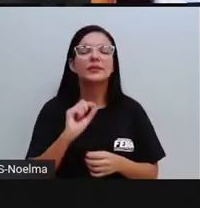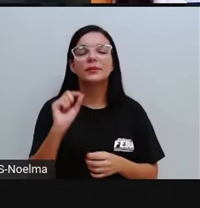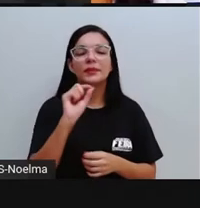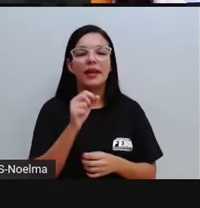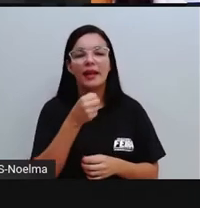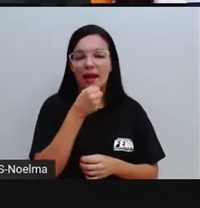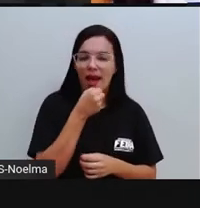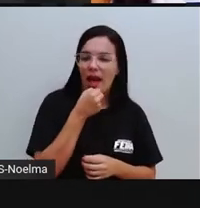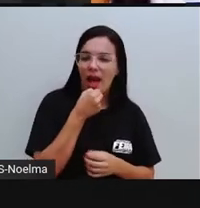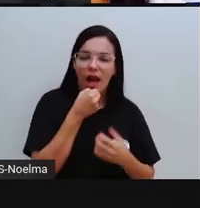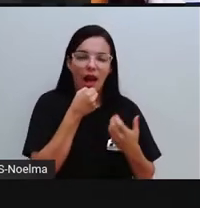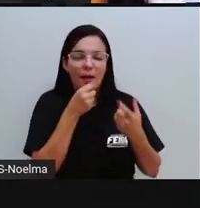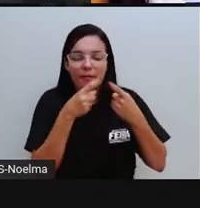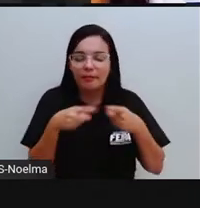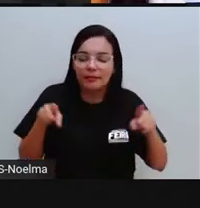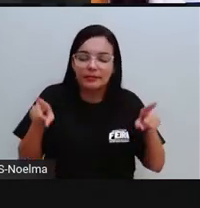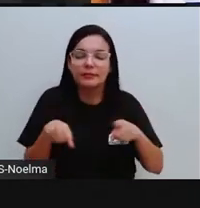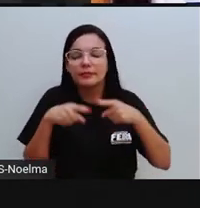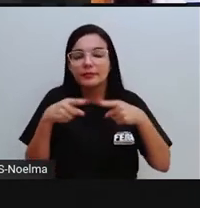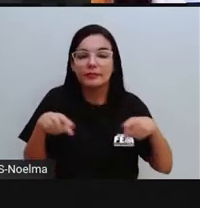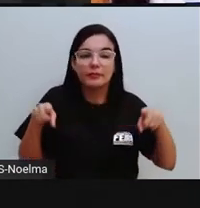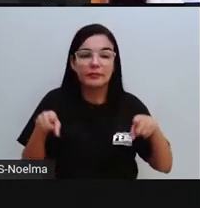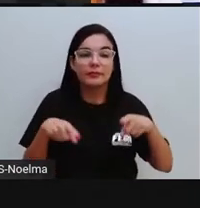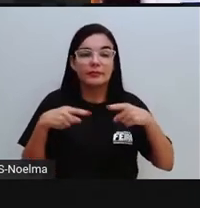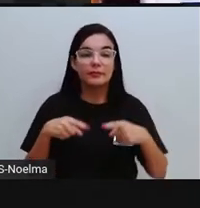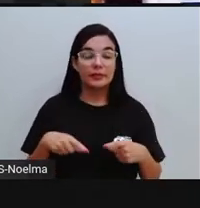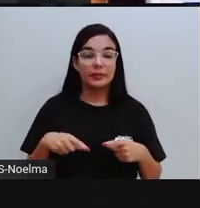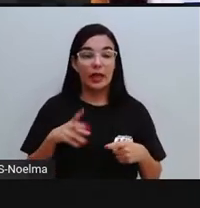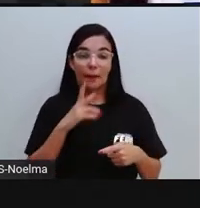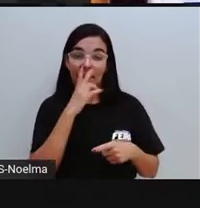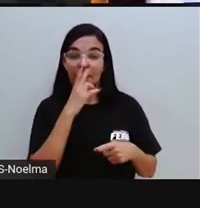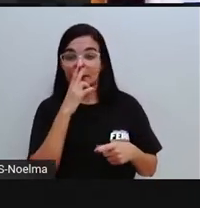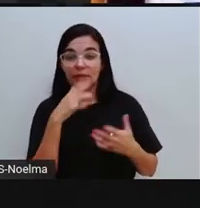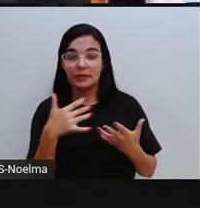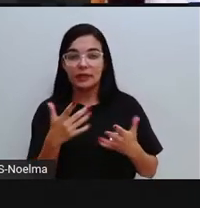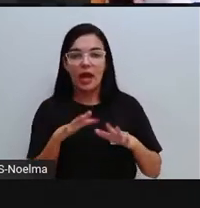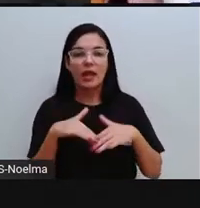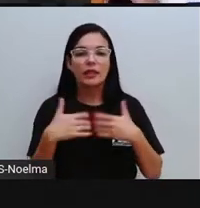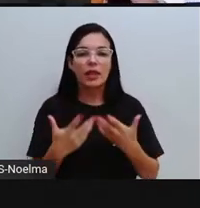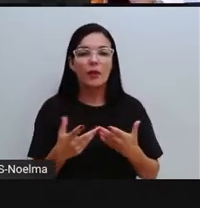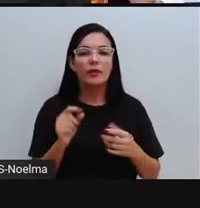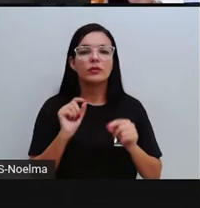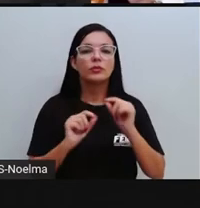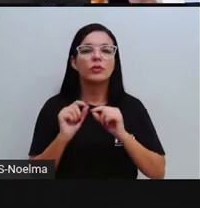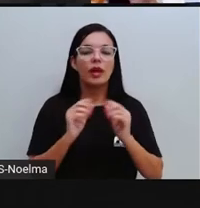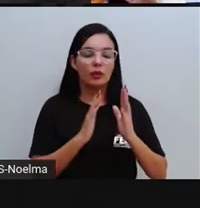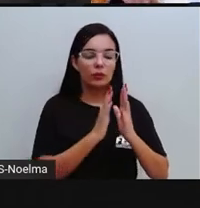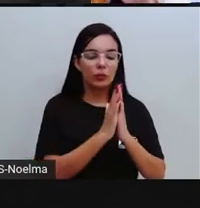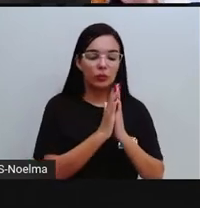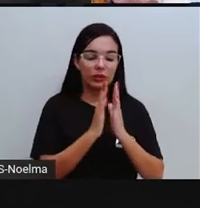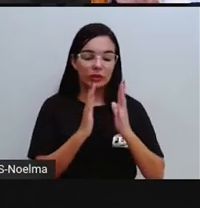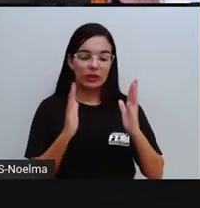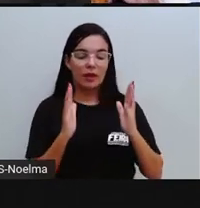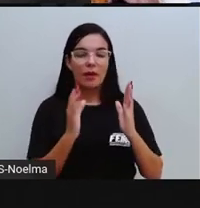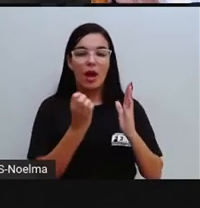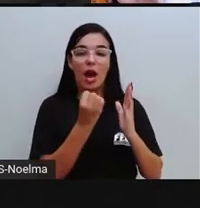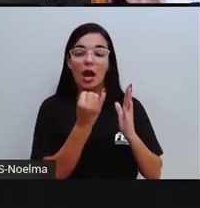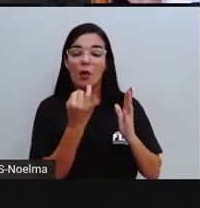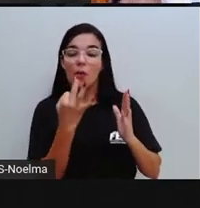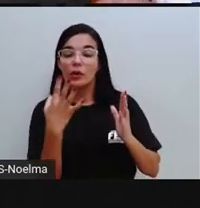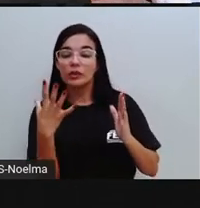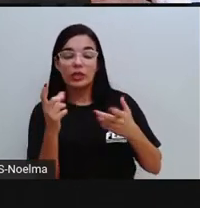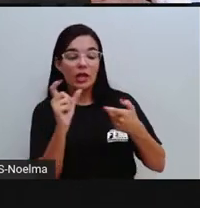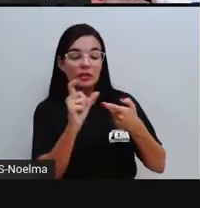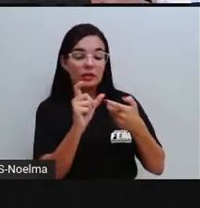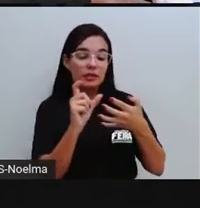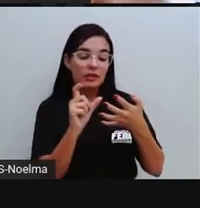São recitados cantando. Então, quando a gente fala sobre a métrica, é em relação à medida, né? A quantidade de sílabas tem que ser mais